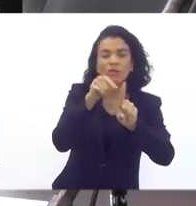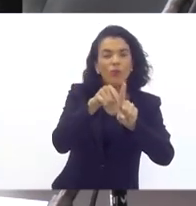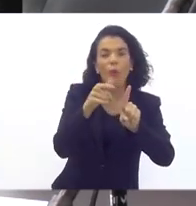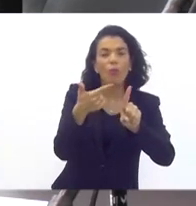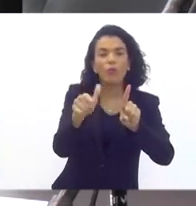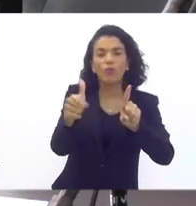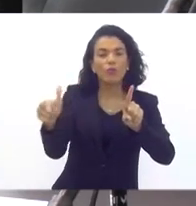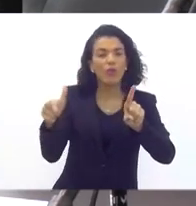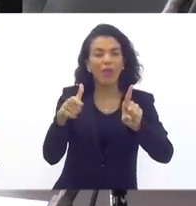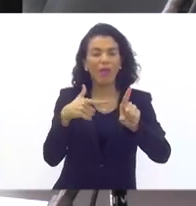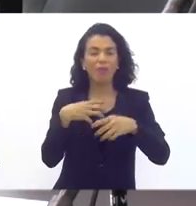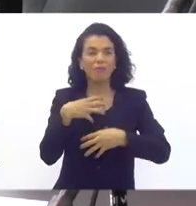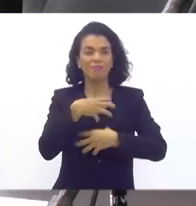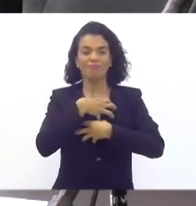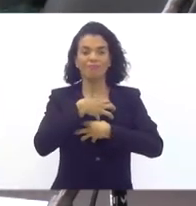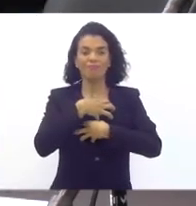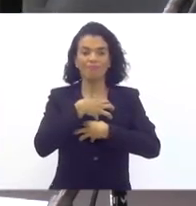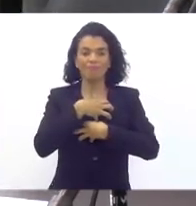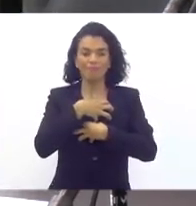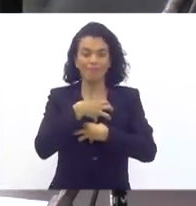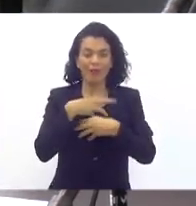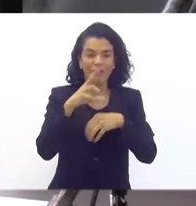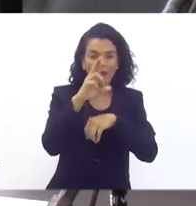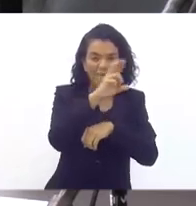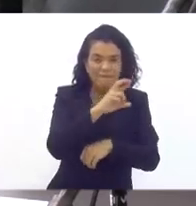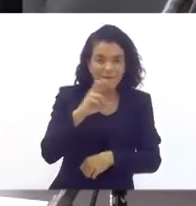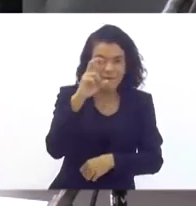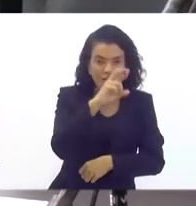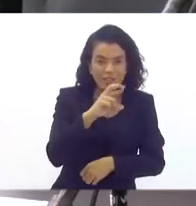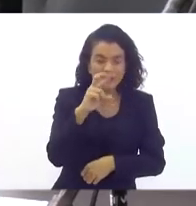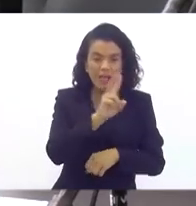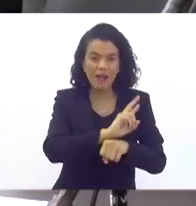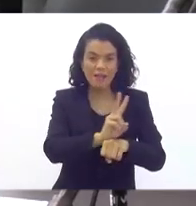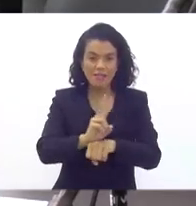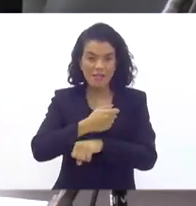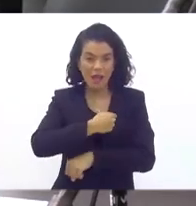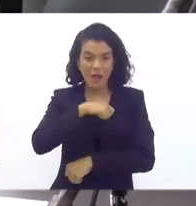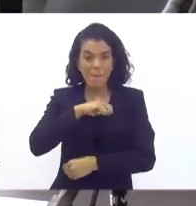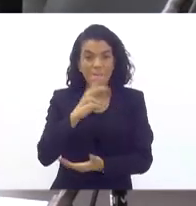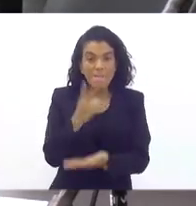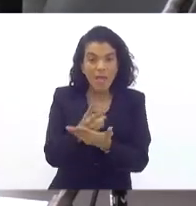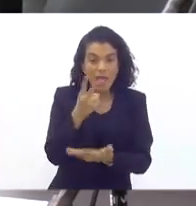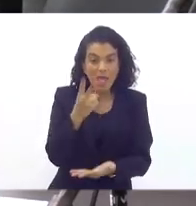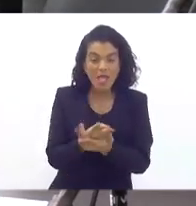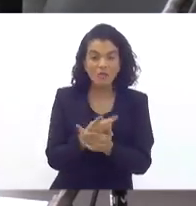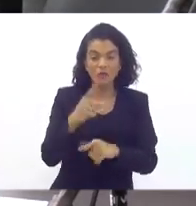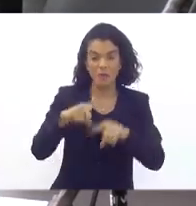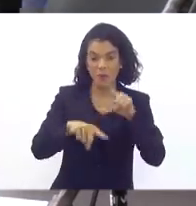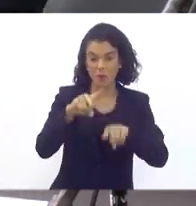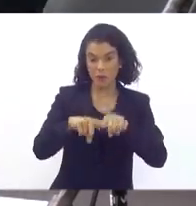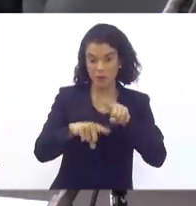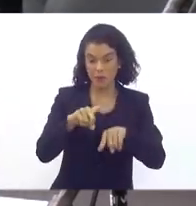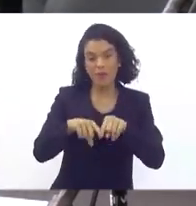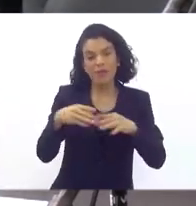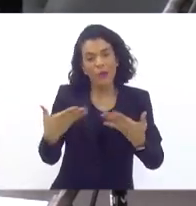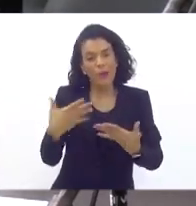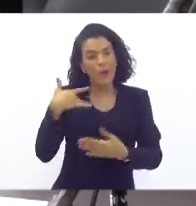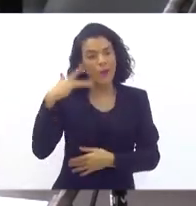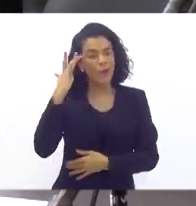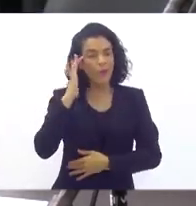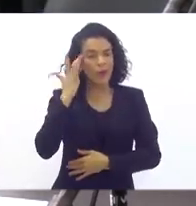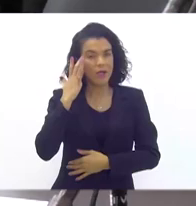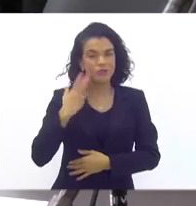tem nenhum constrangimento da fiscalização concorrendo o produto Então eu acho que na